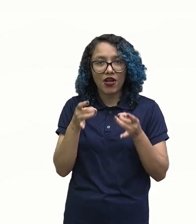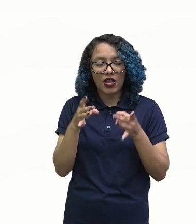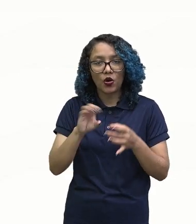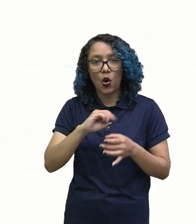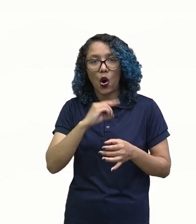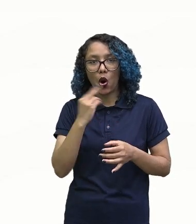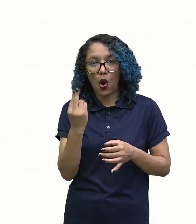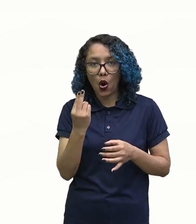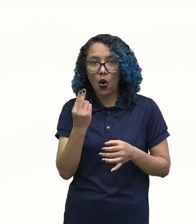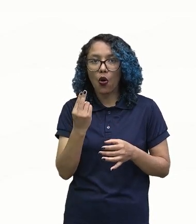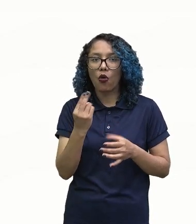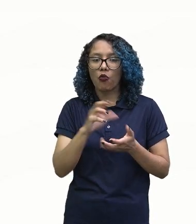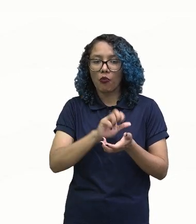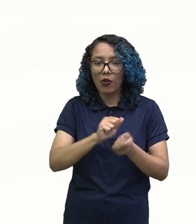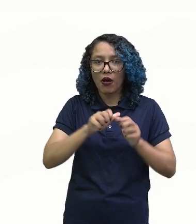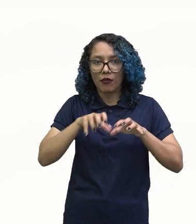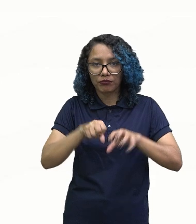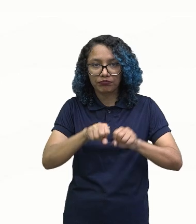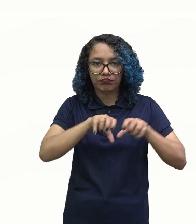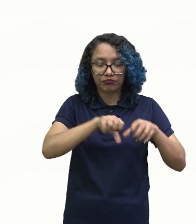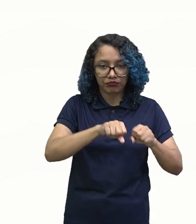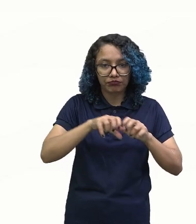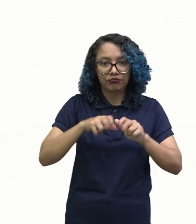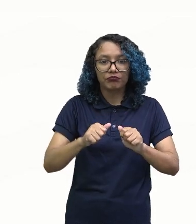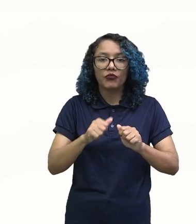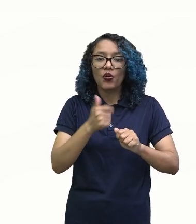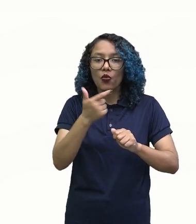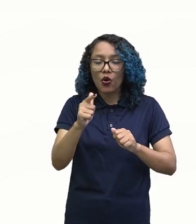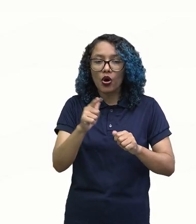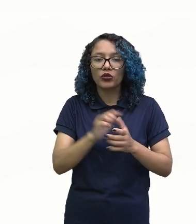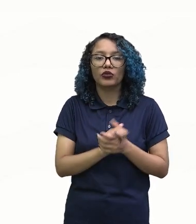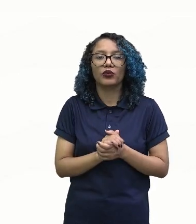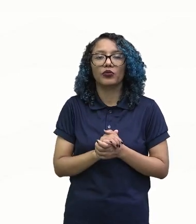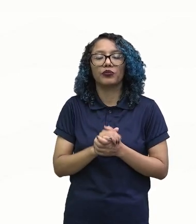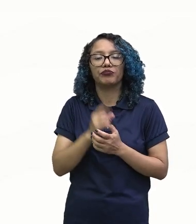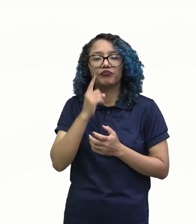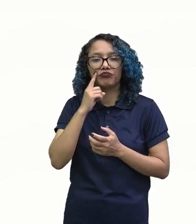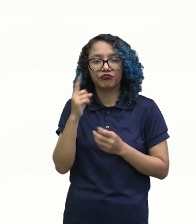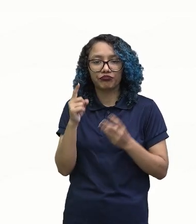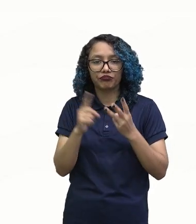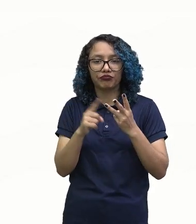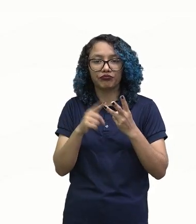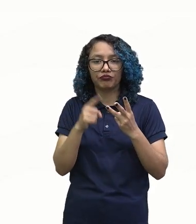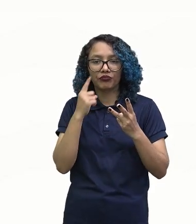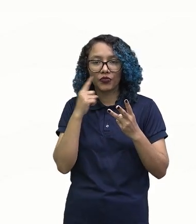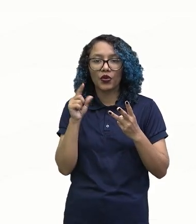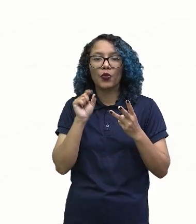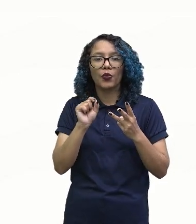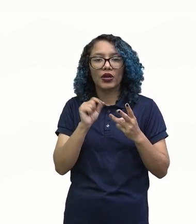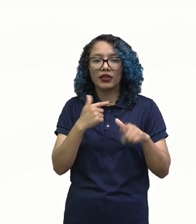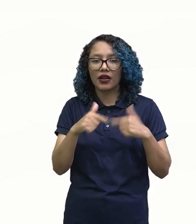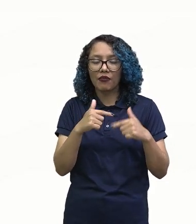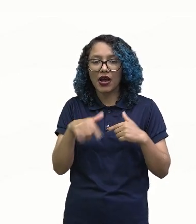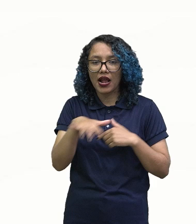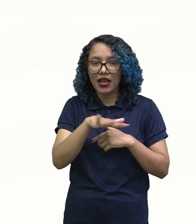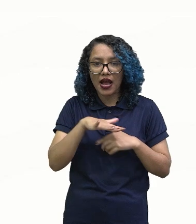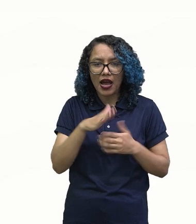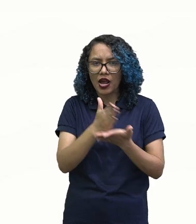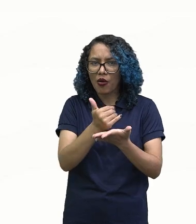pão. O confeiteiro, que é aquele que trabalha com confeito, bolo, doces,